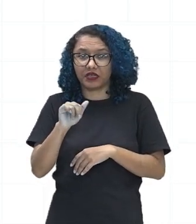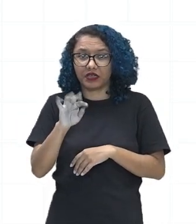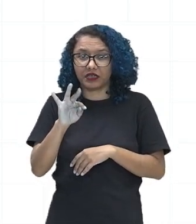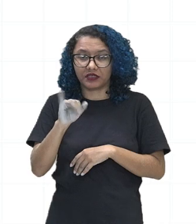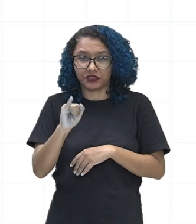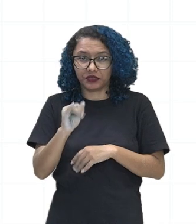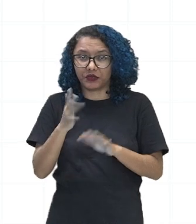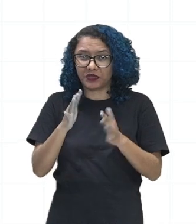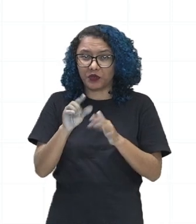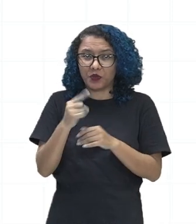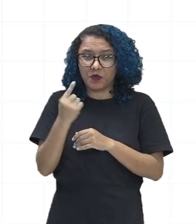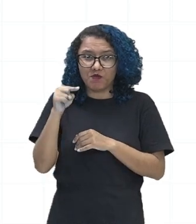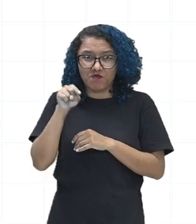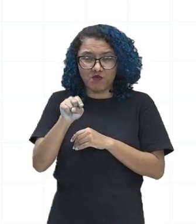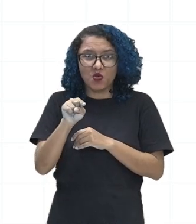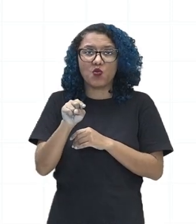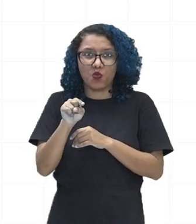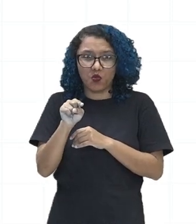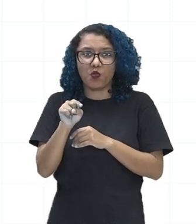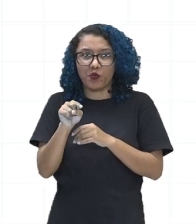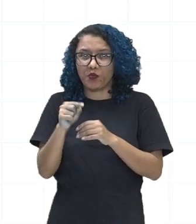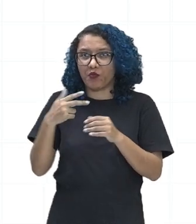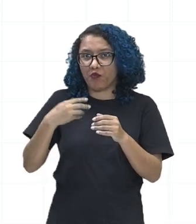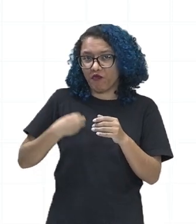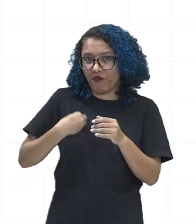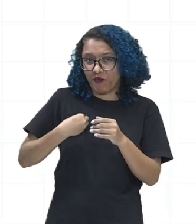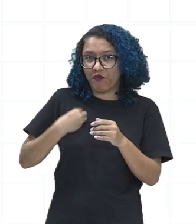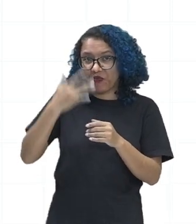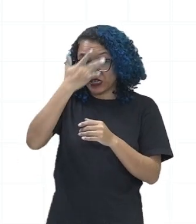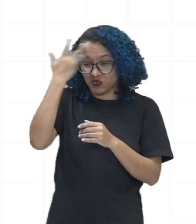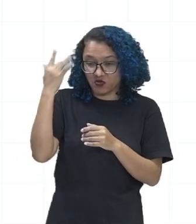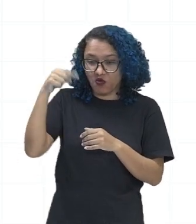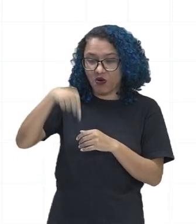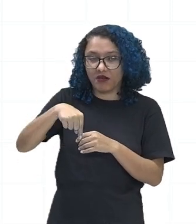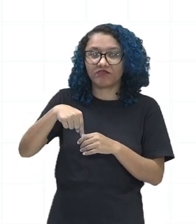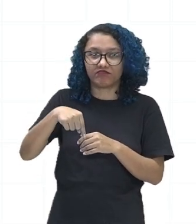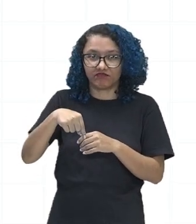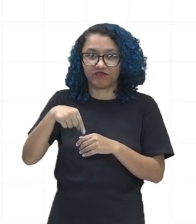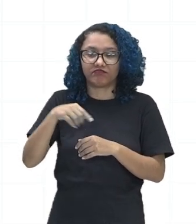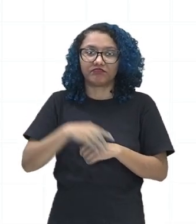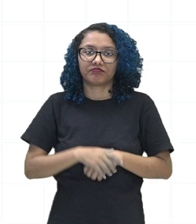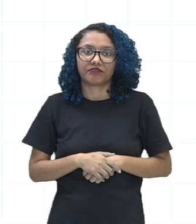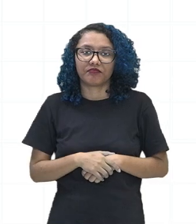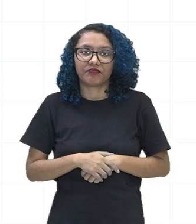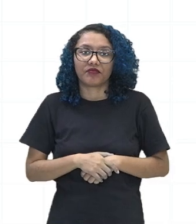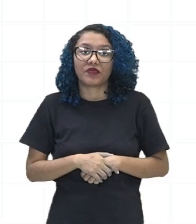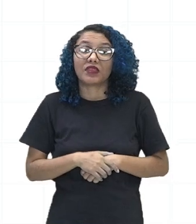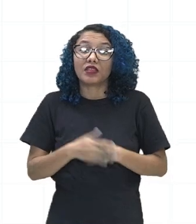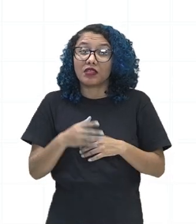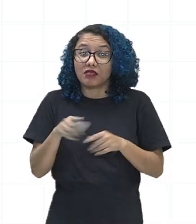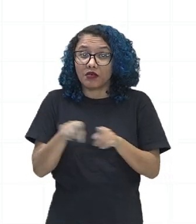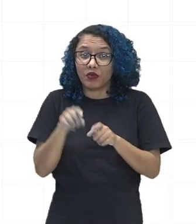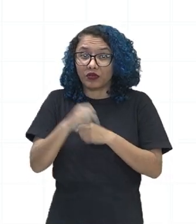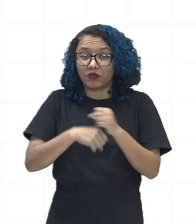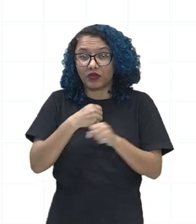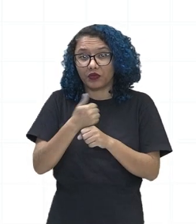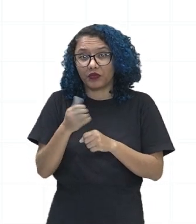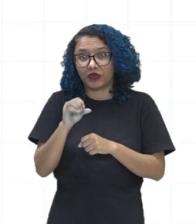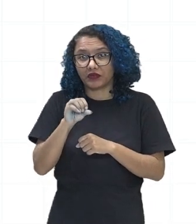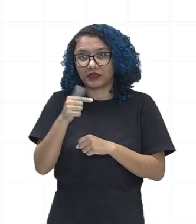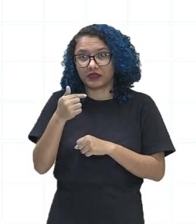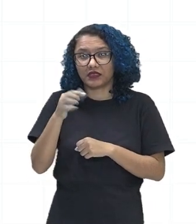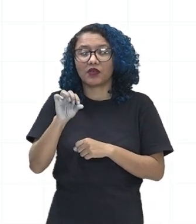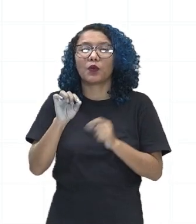ali, e aí no dia 12 de junho de 1979 ele declarou